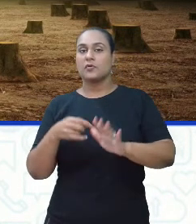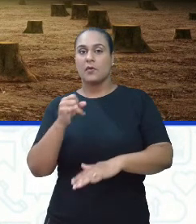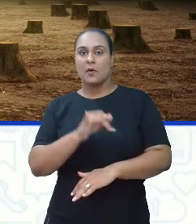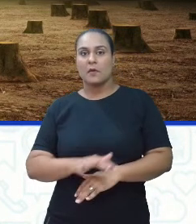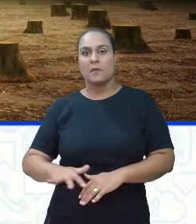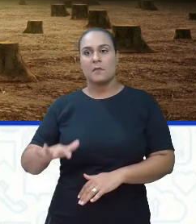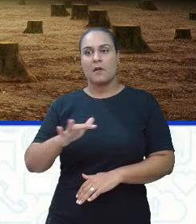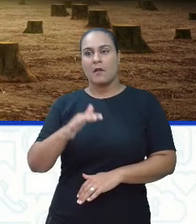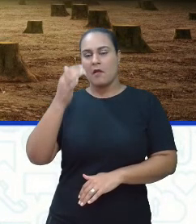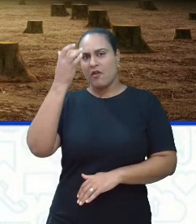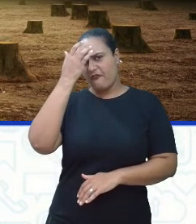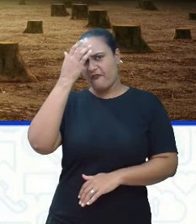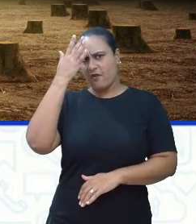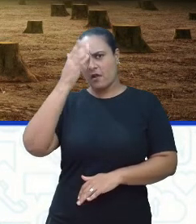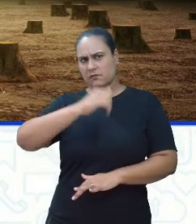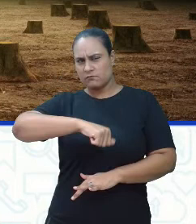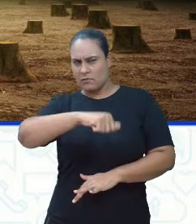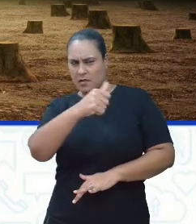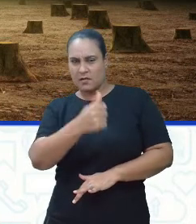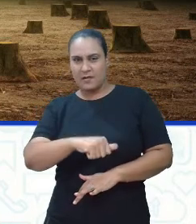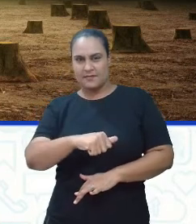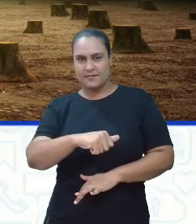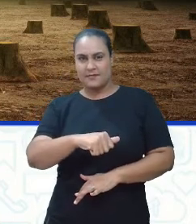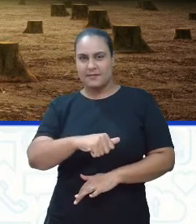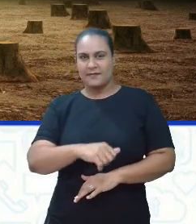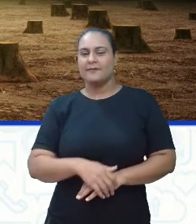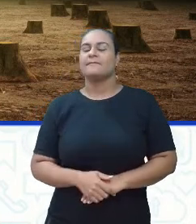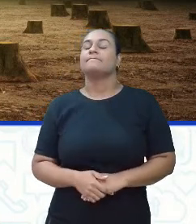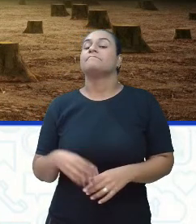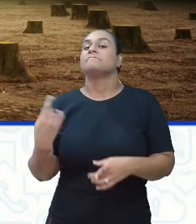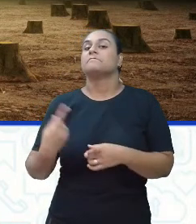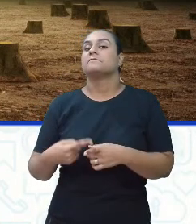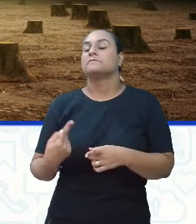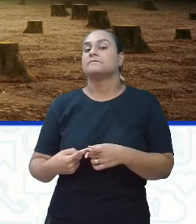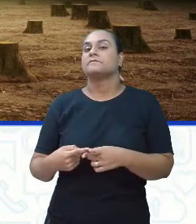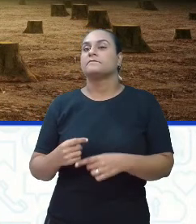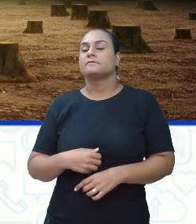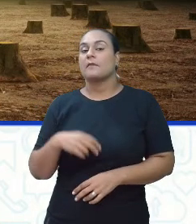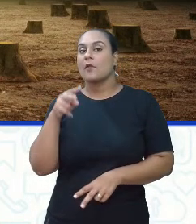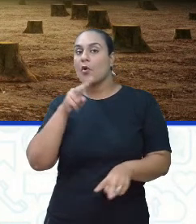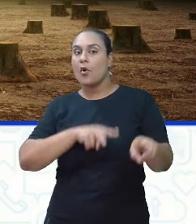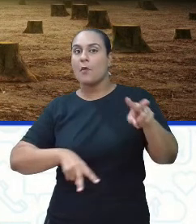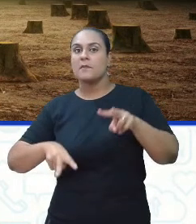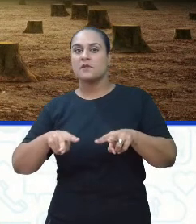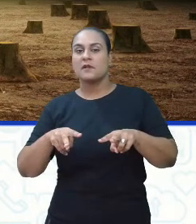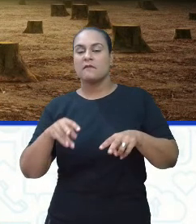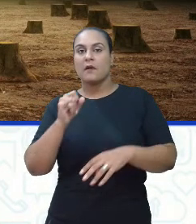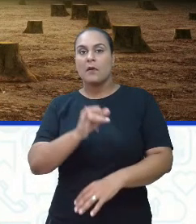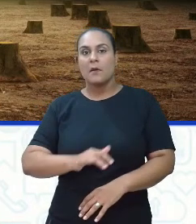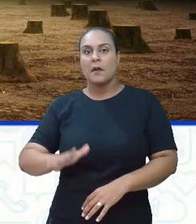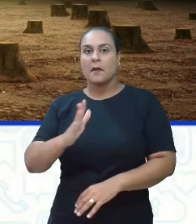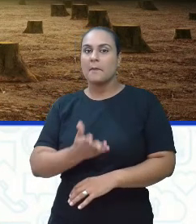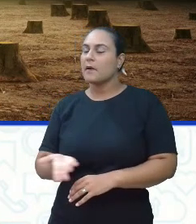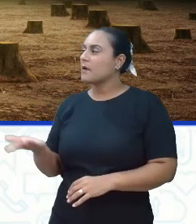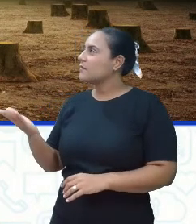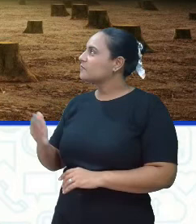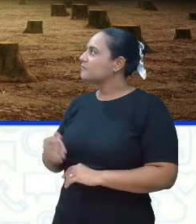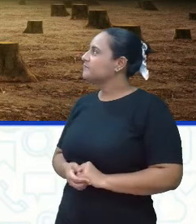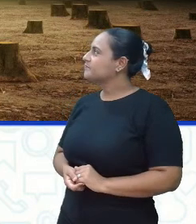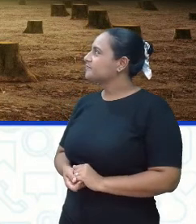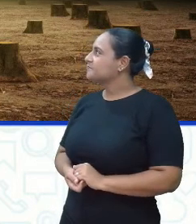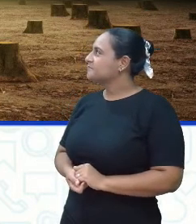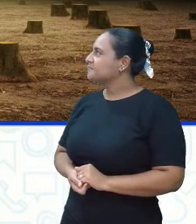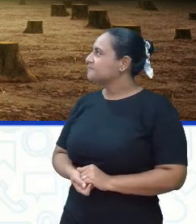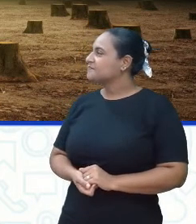de fácil interpretação, não é, minha gente? Porque quando nós olhamos para uma imagem